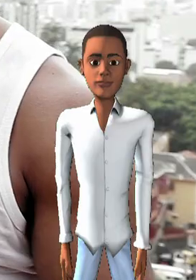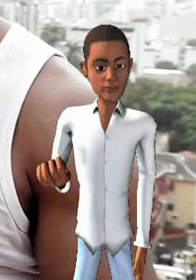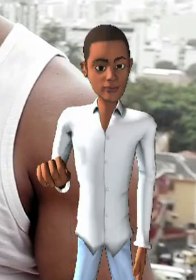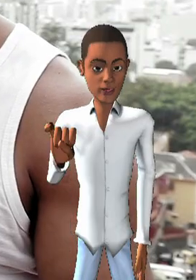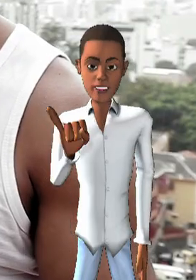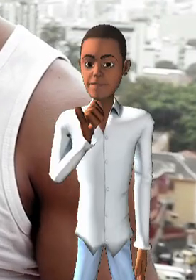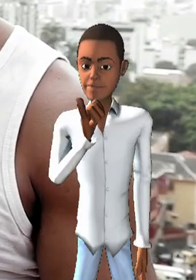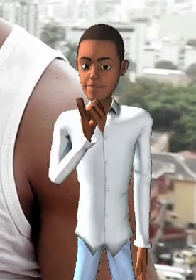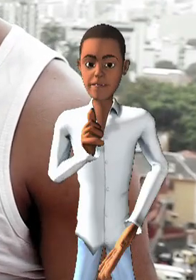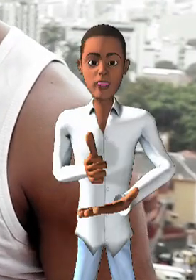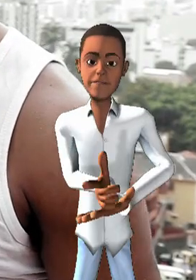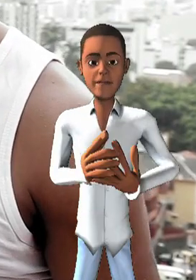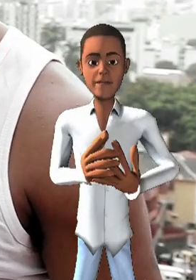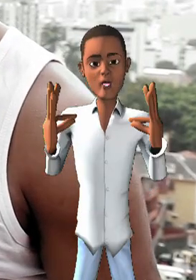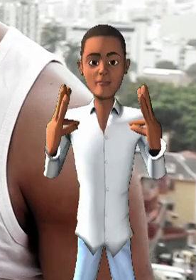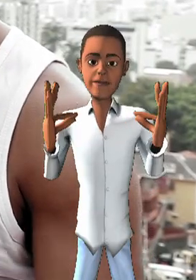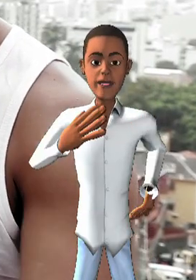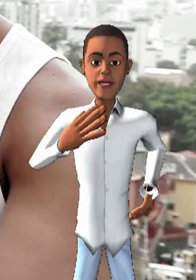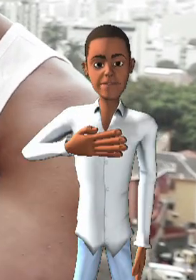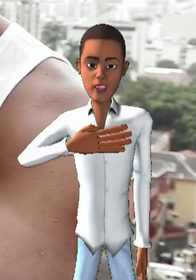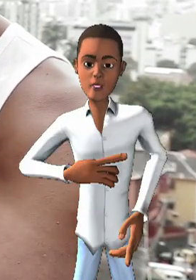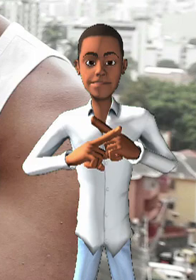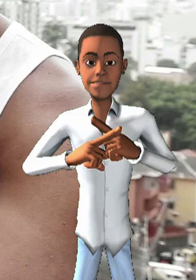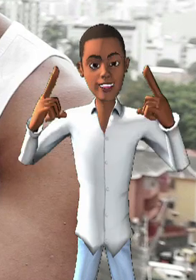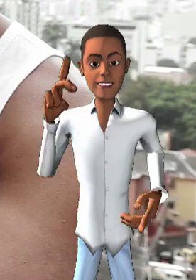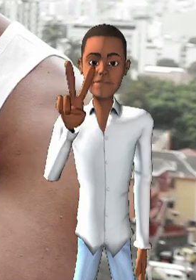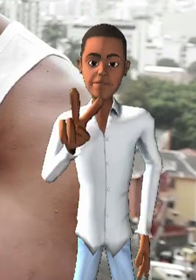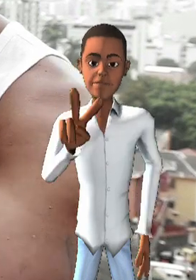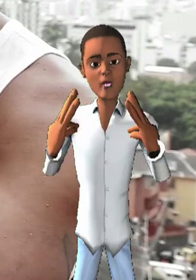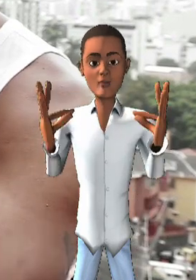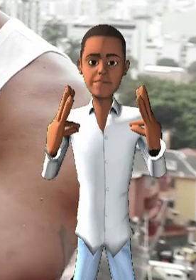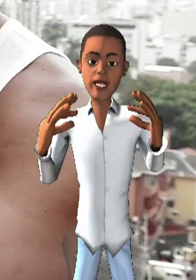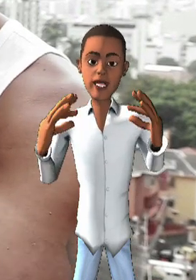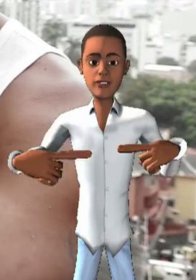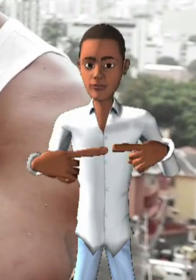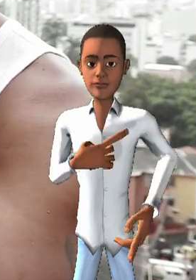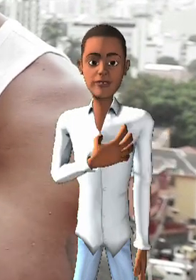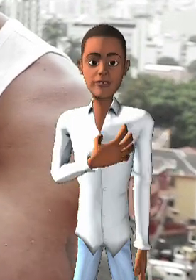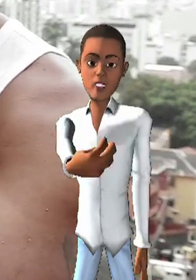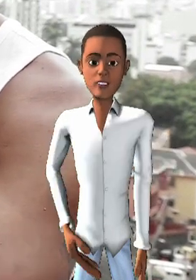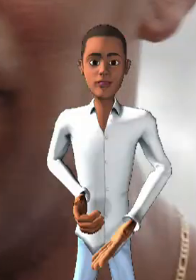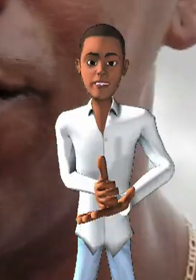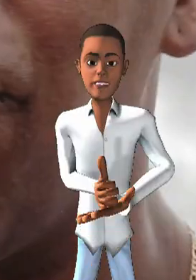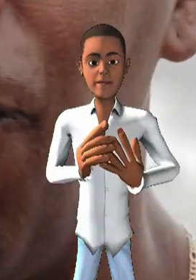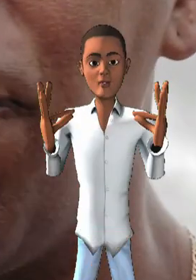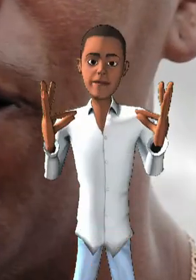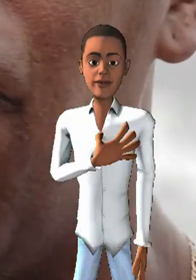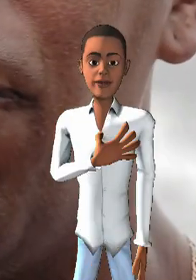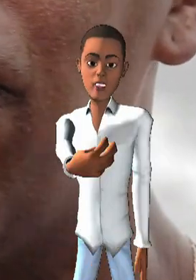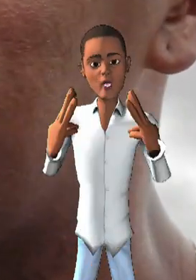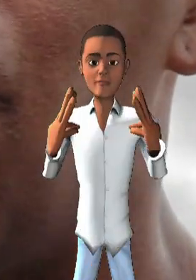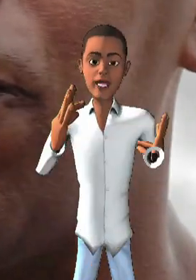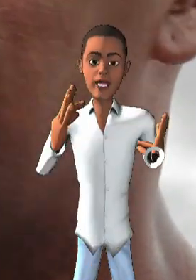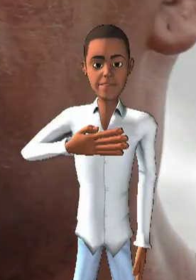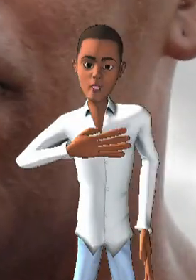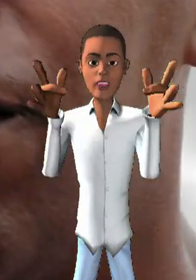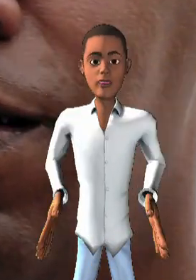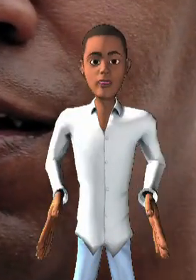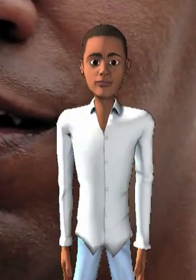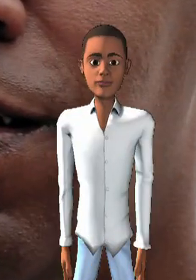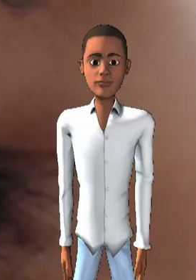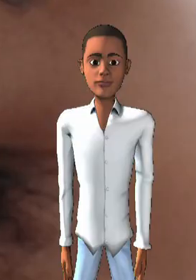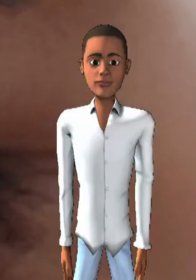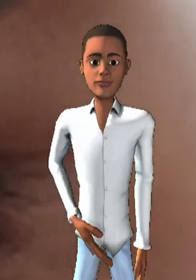Se eu for comprar uma calça para mim e ver uma roupa que eu olhe e seja a cara dele, eu compro a roupa e não compro nada para